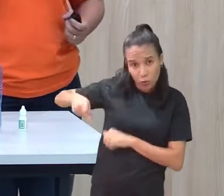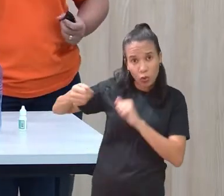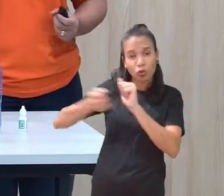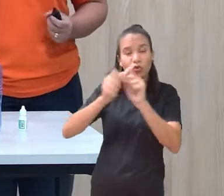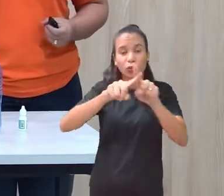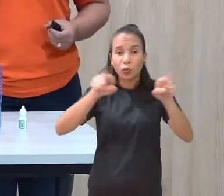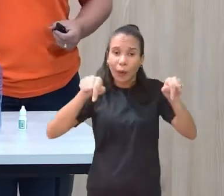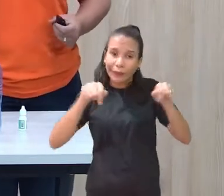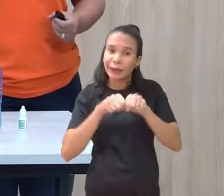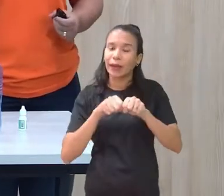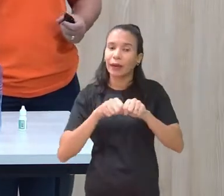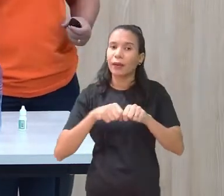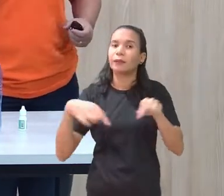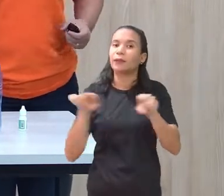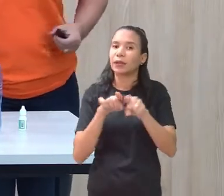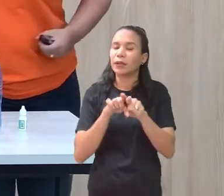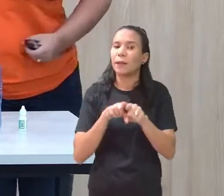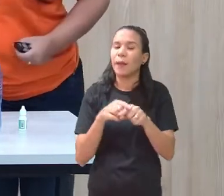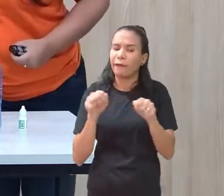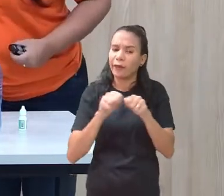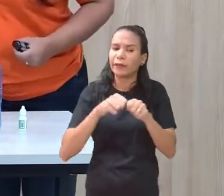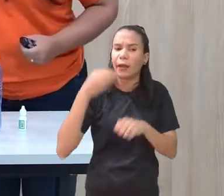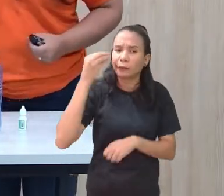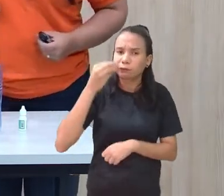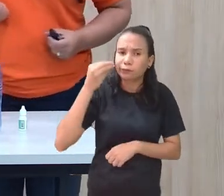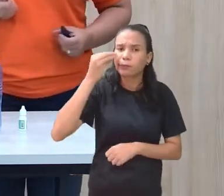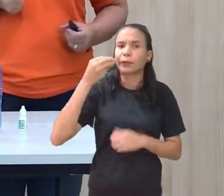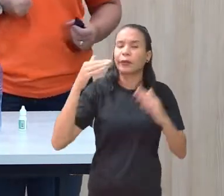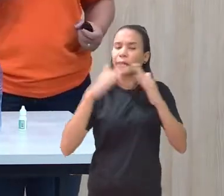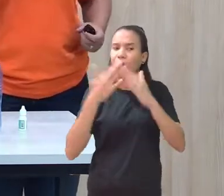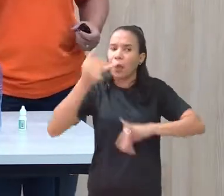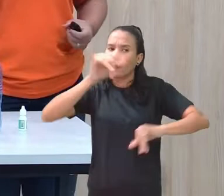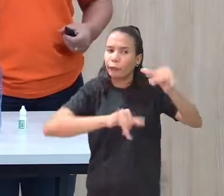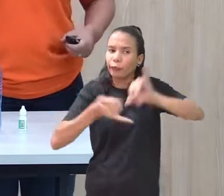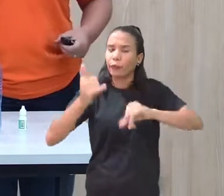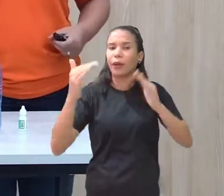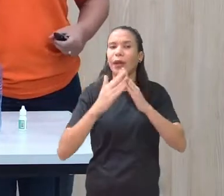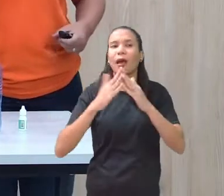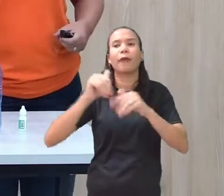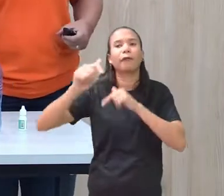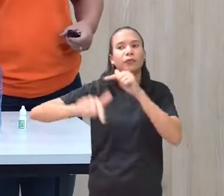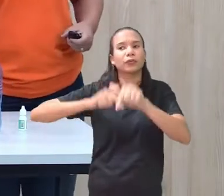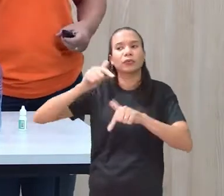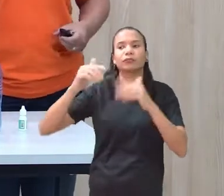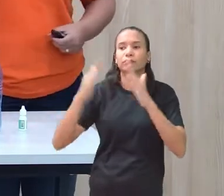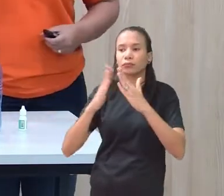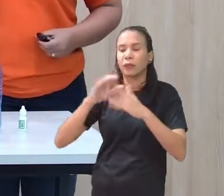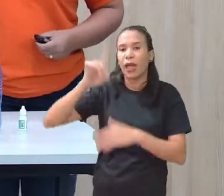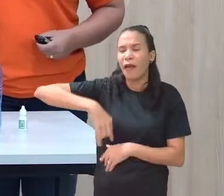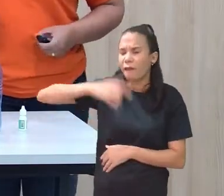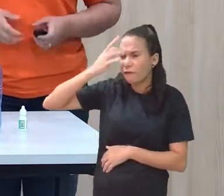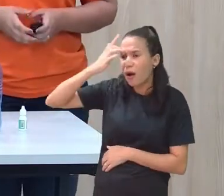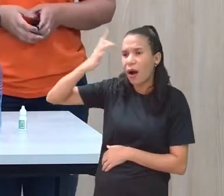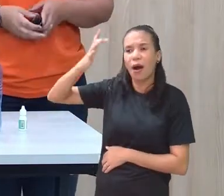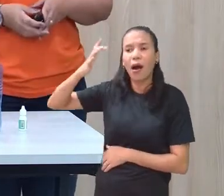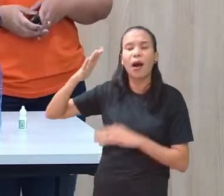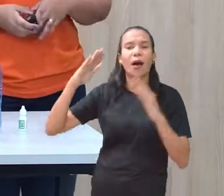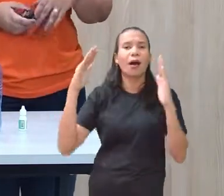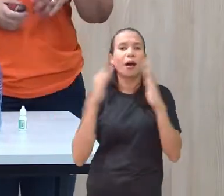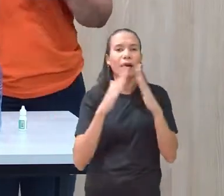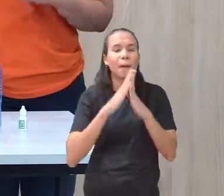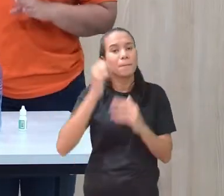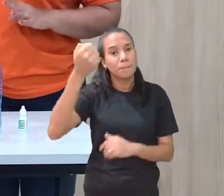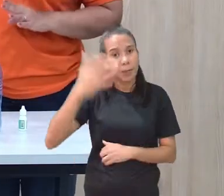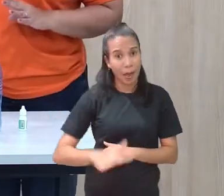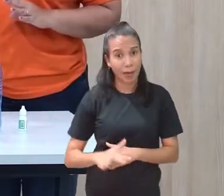turma, seu professor. Inclusive, façam essa experiência para ver se funciona, porque você percebeu, casa, né? Que é bem facinho, Bem né, professora? fácil. Bem facinho,